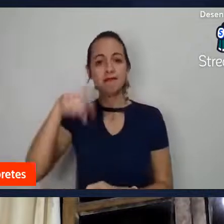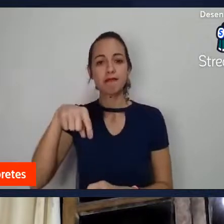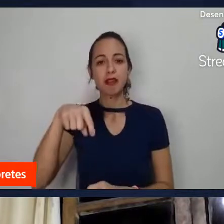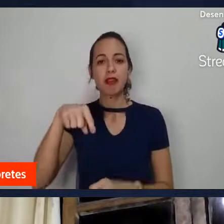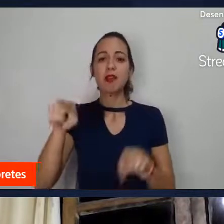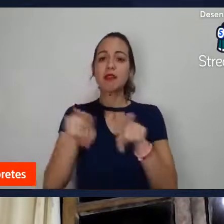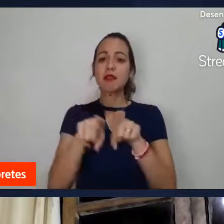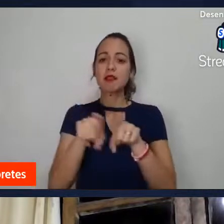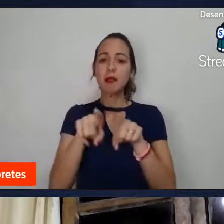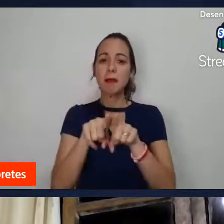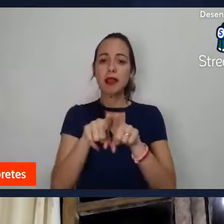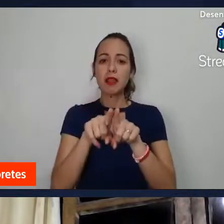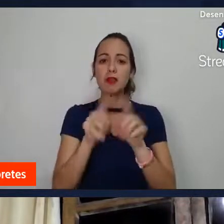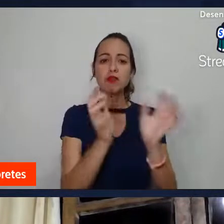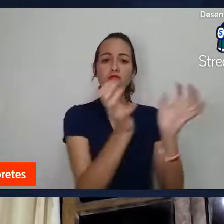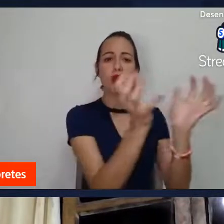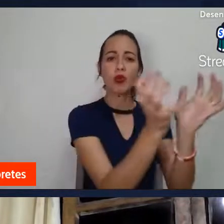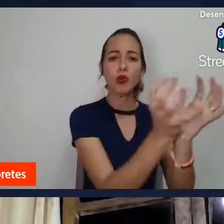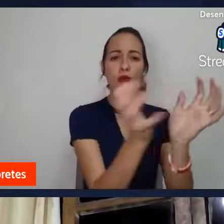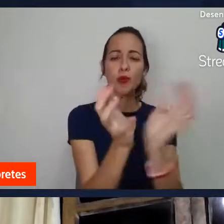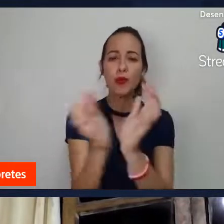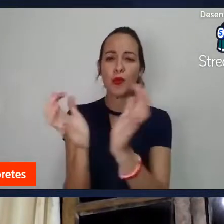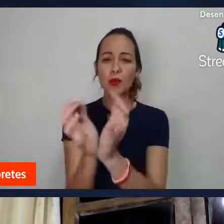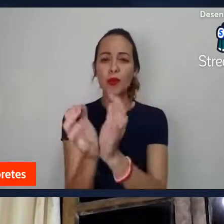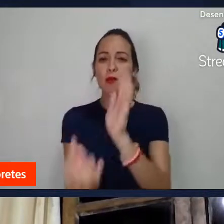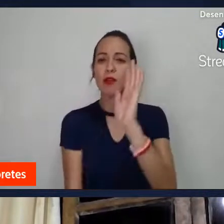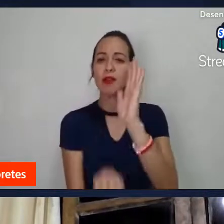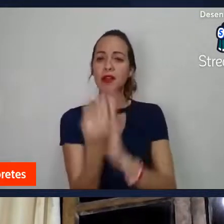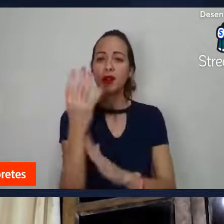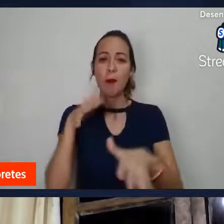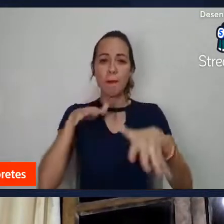diversas entidades do movimento social, sindical,